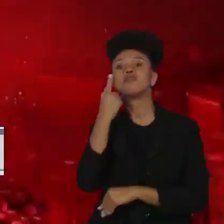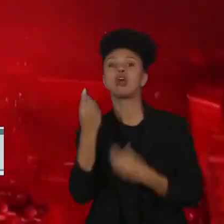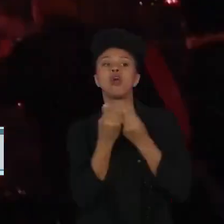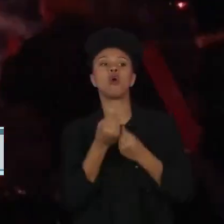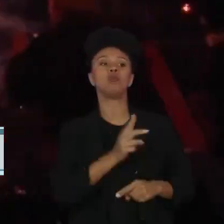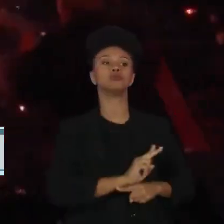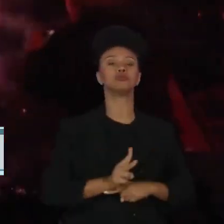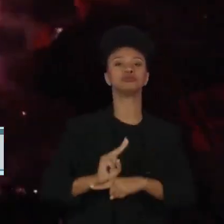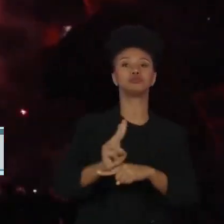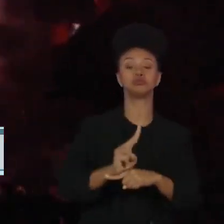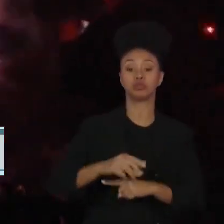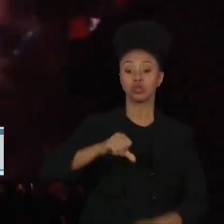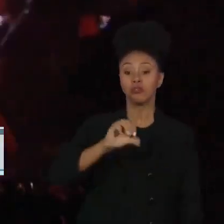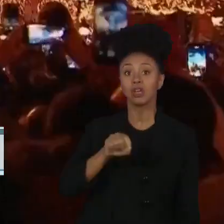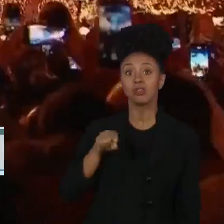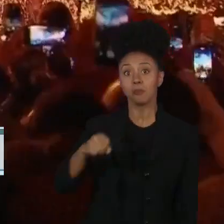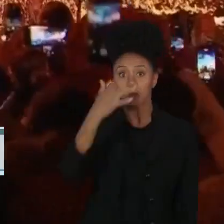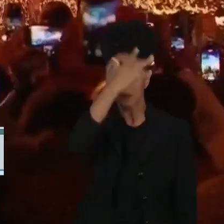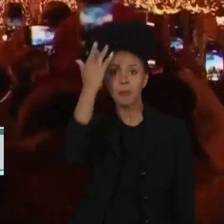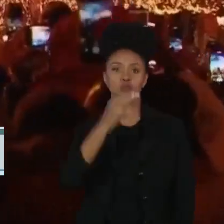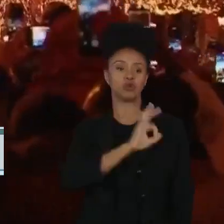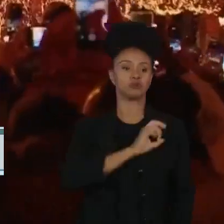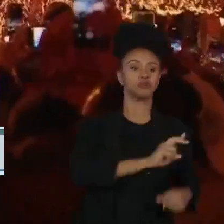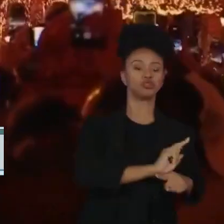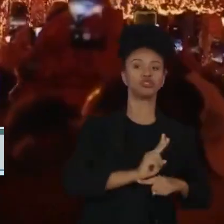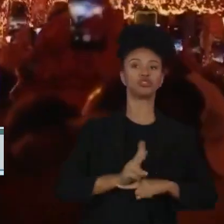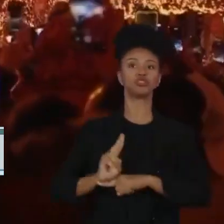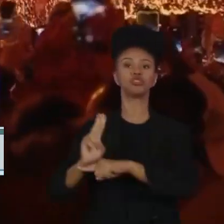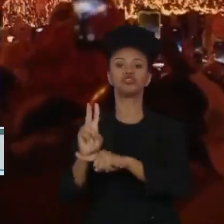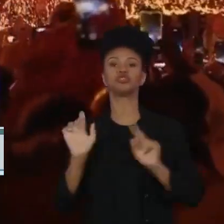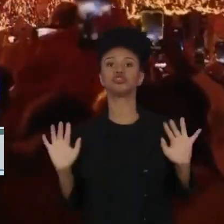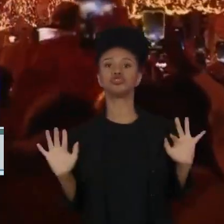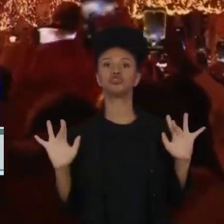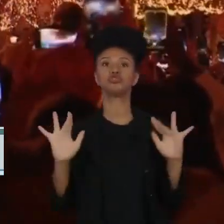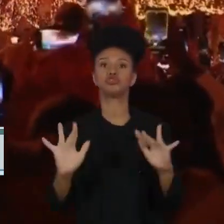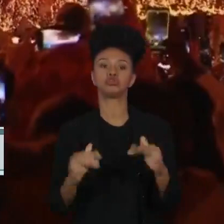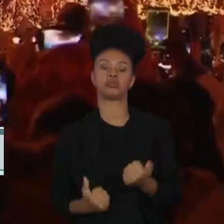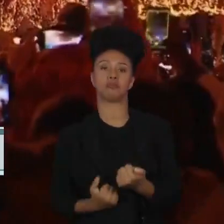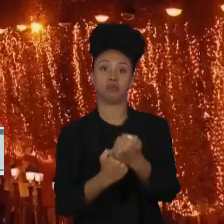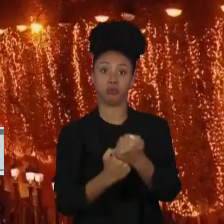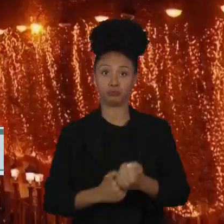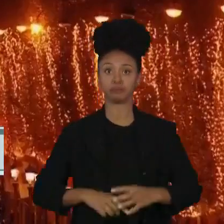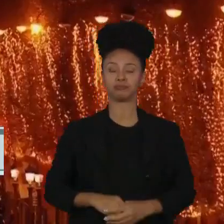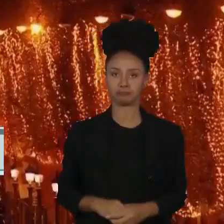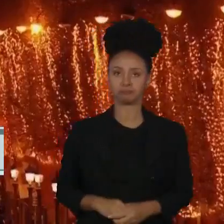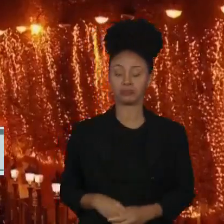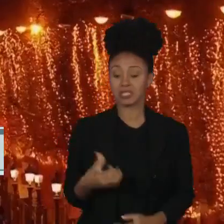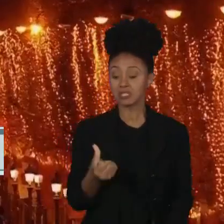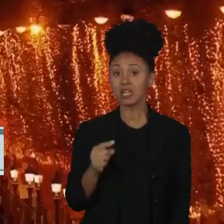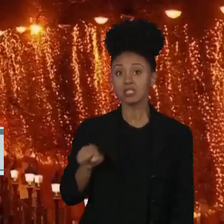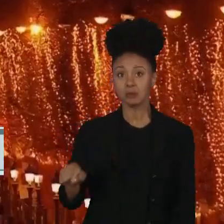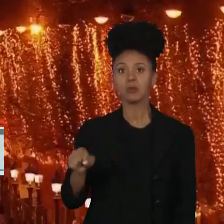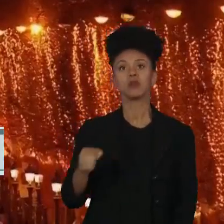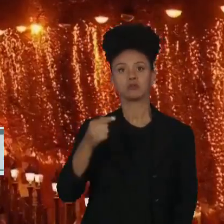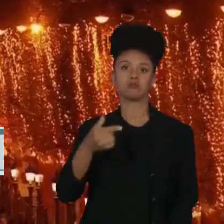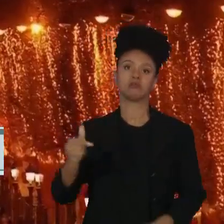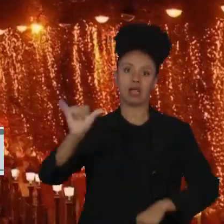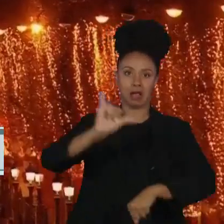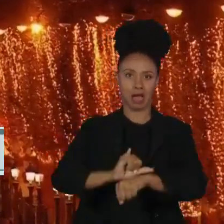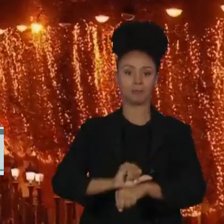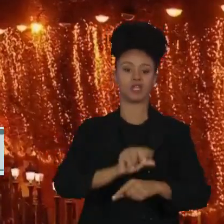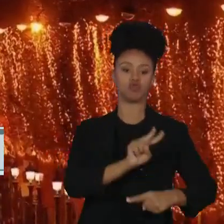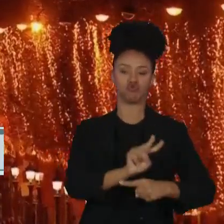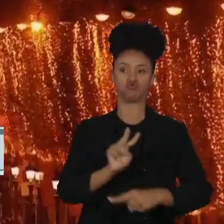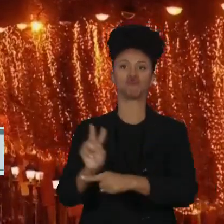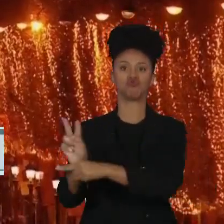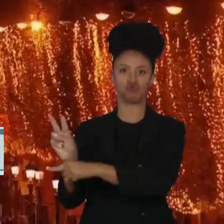de 90 mil agentes especiais se juntaram aos policiais locais. 6 mil ficaram na capital. A